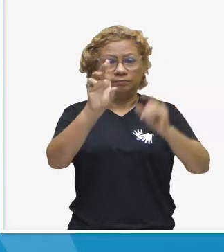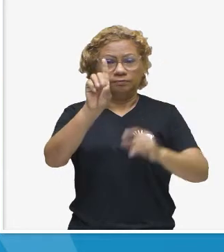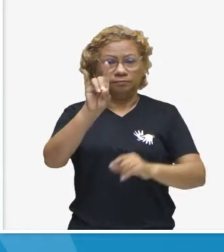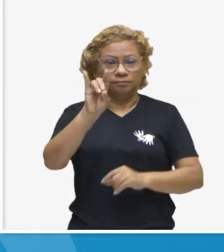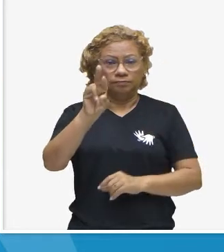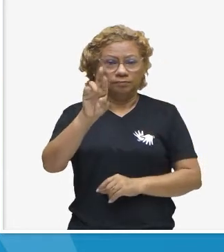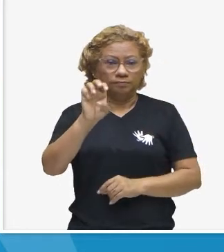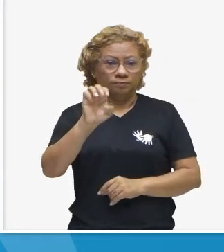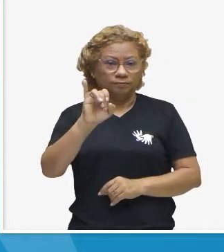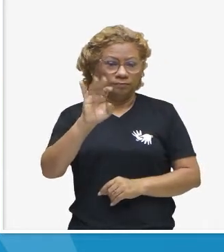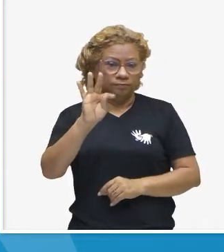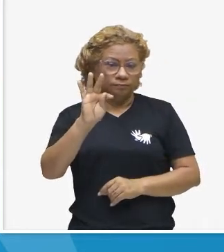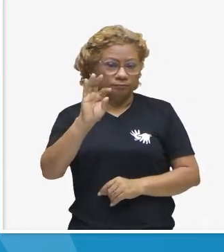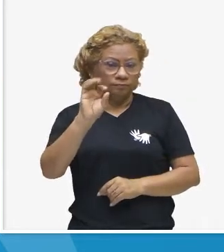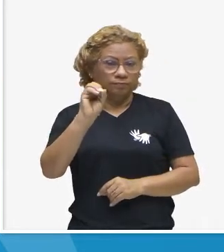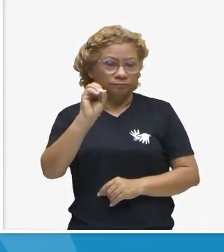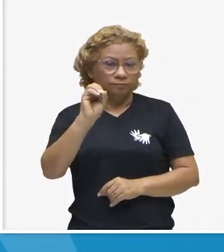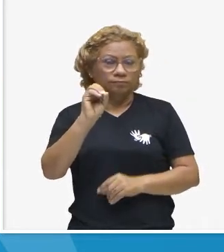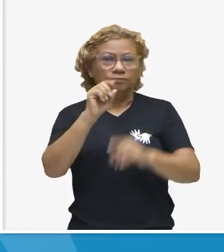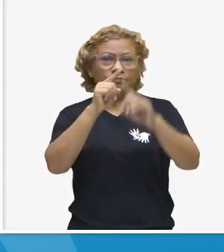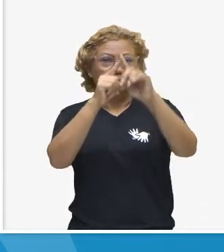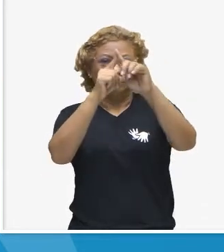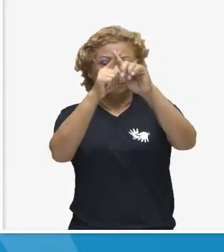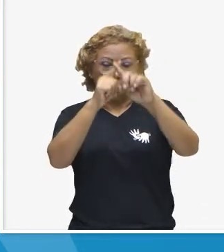E esses na parte de baixo